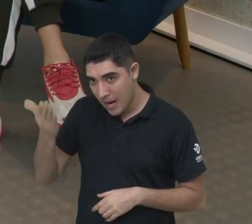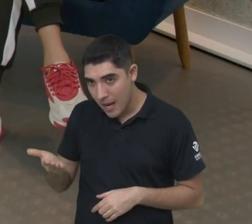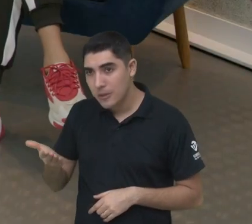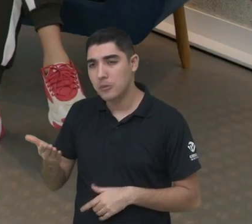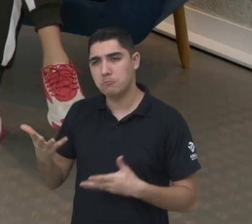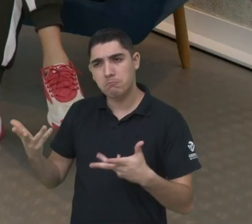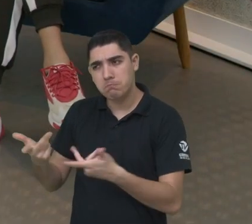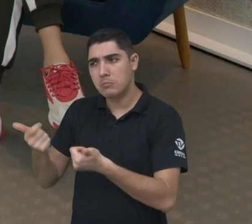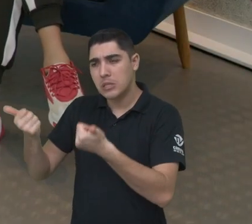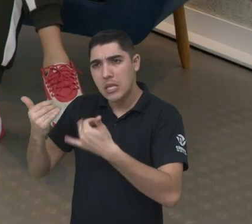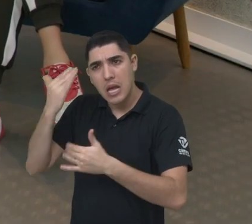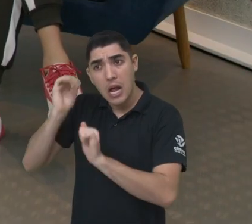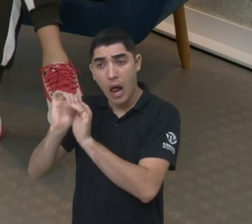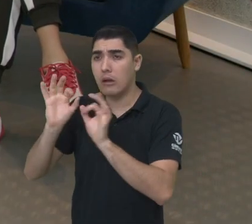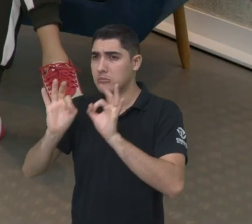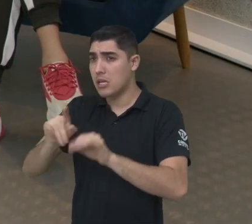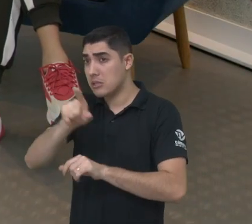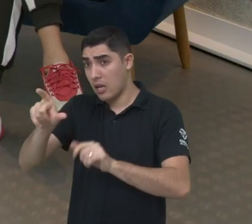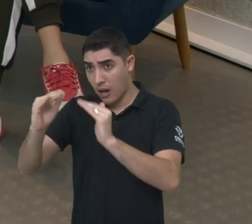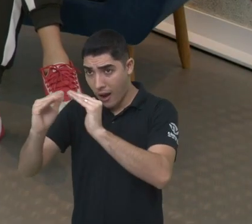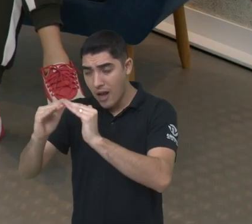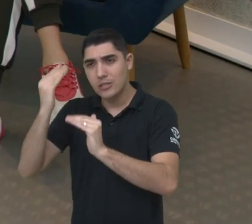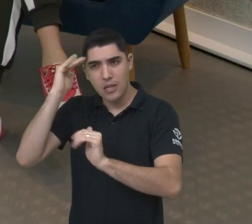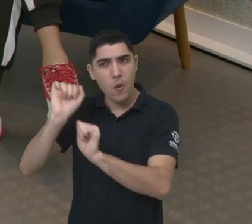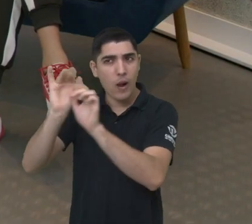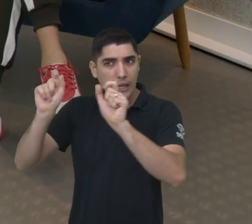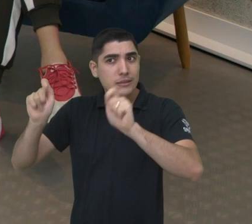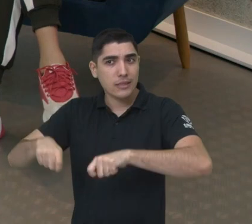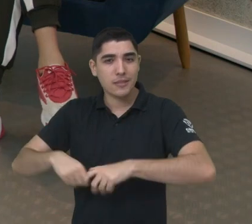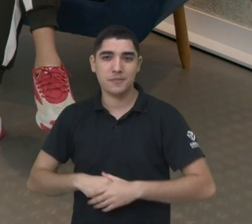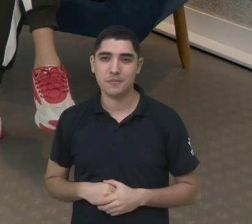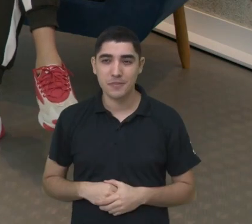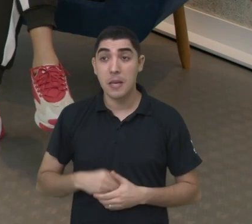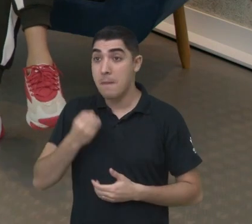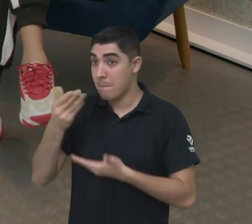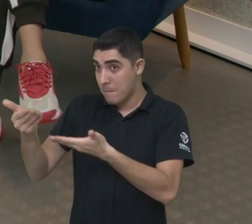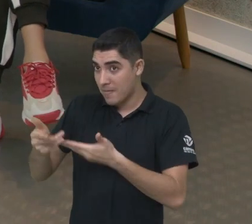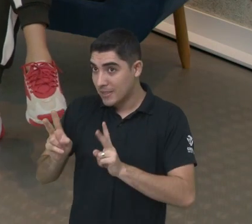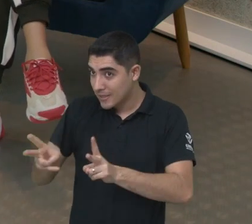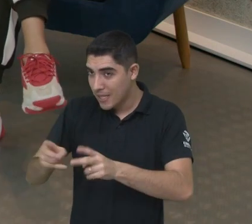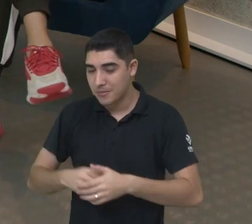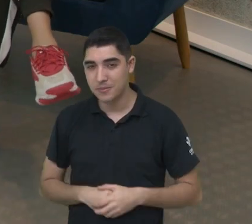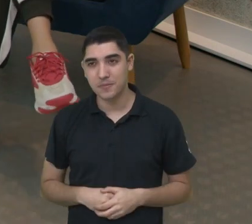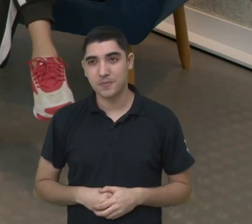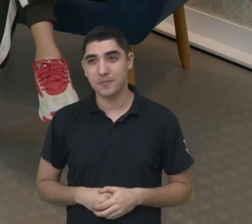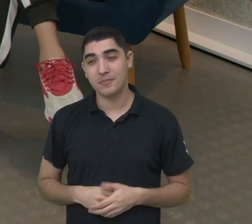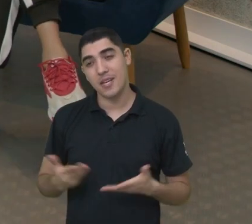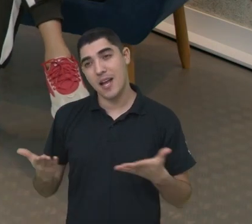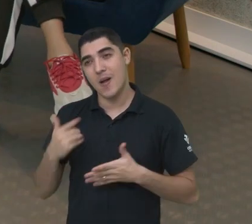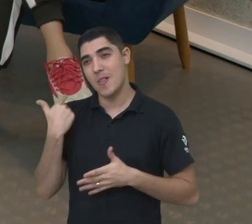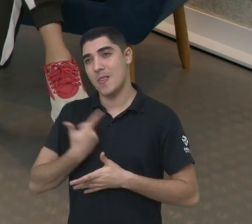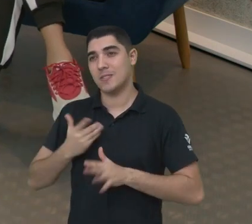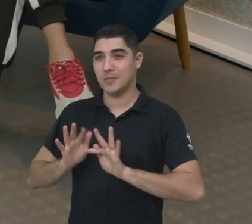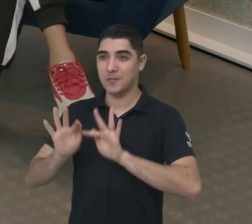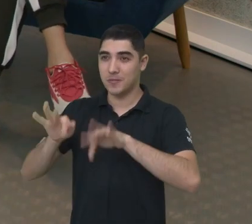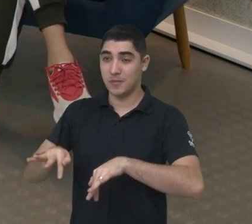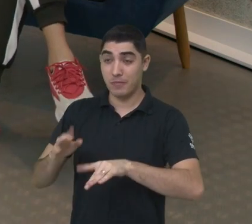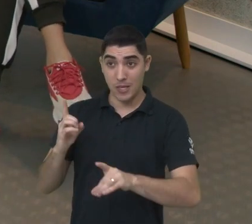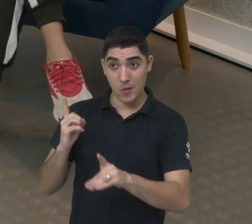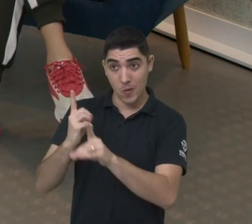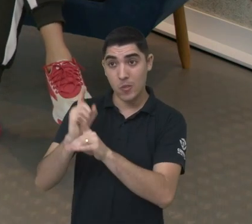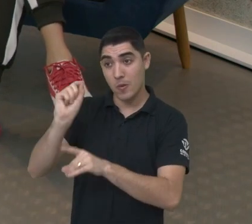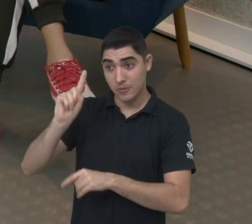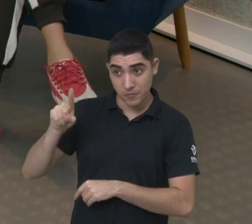muito esclarecedor. Com certeza que as pessoas em casa tiveram um norte sobre engenharia de produção. Ah. Seja sempre bem-vindo. E a gente fica por aqui,